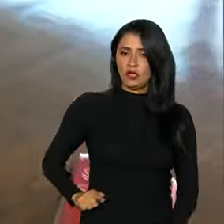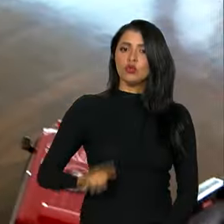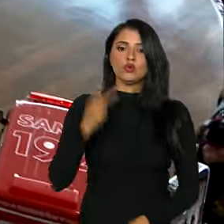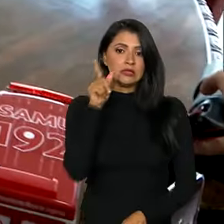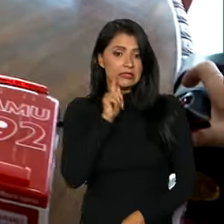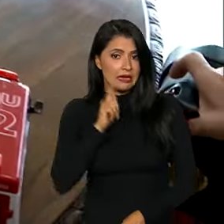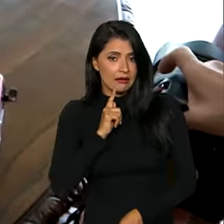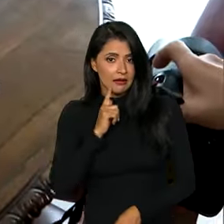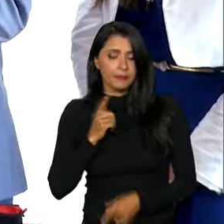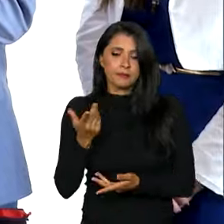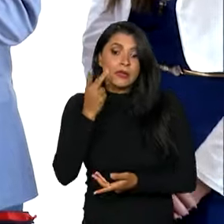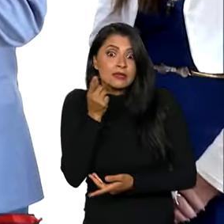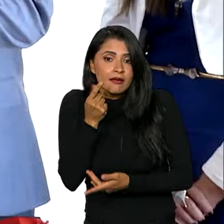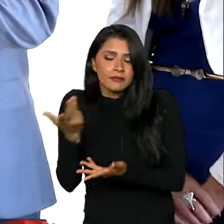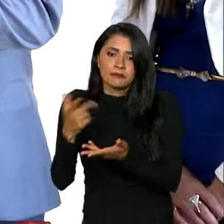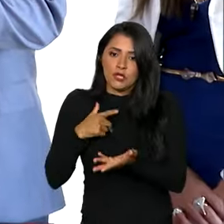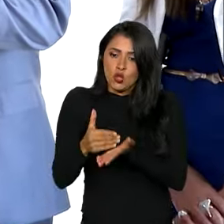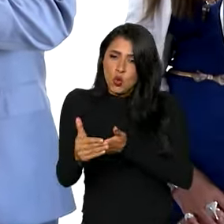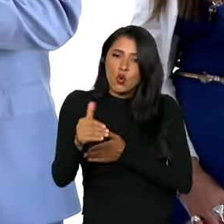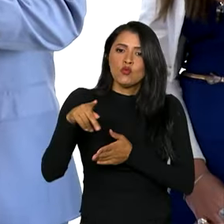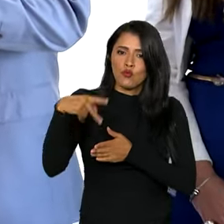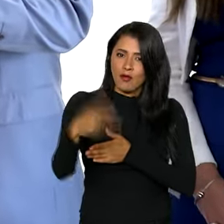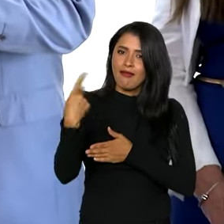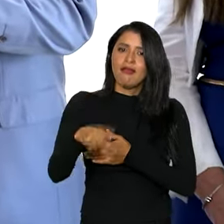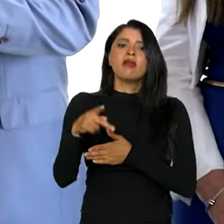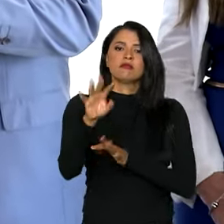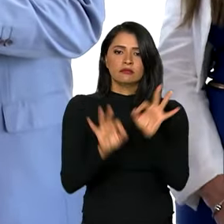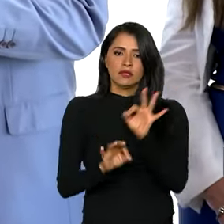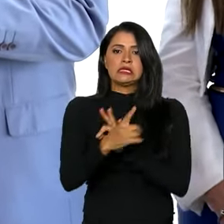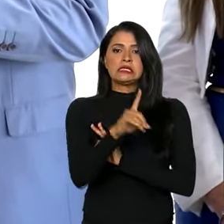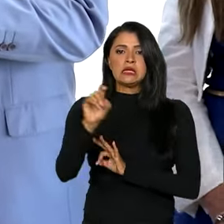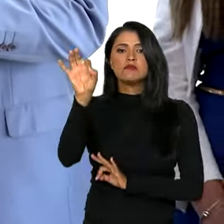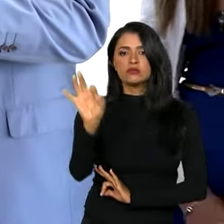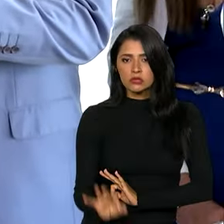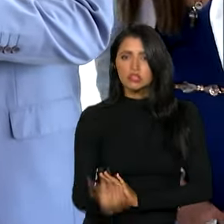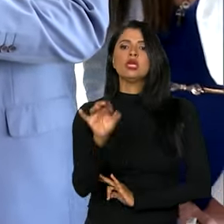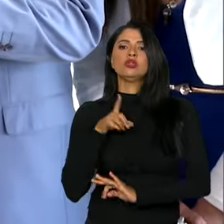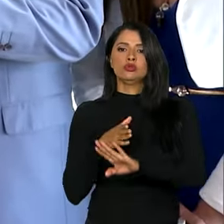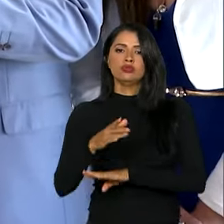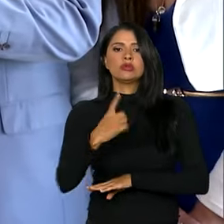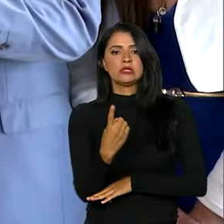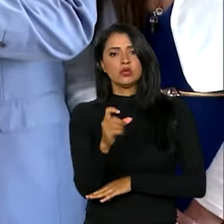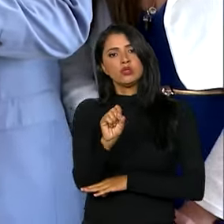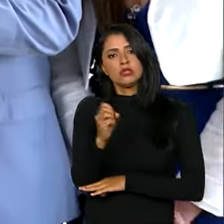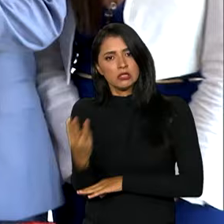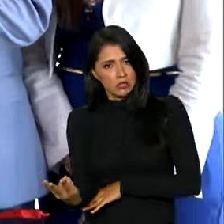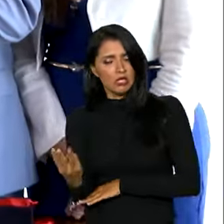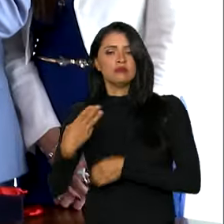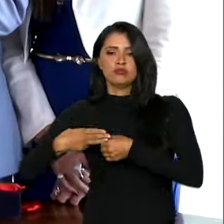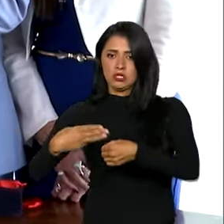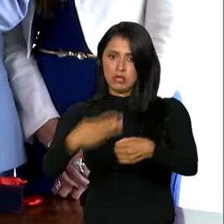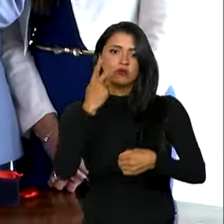do Estado, essa nova iniciativa faz parte do plano de 100% de cobertura dos 183 municípios